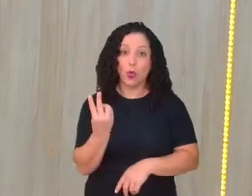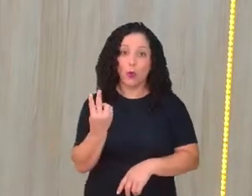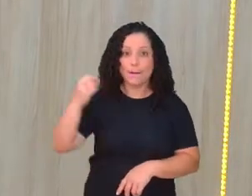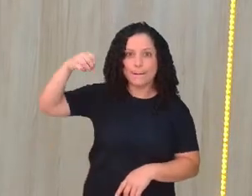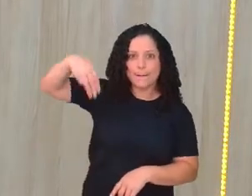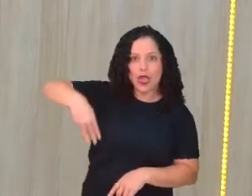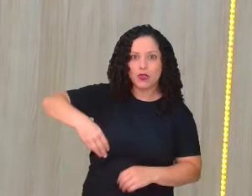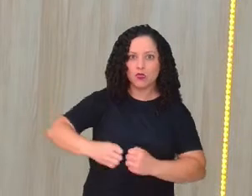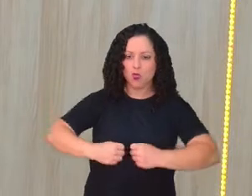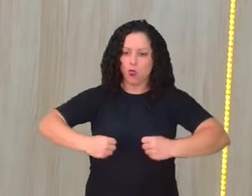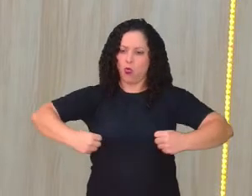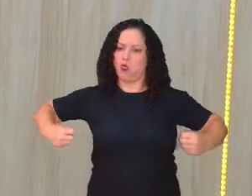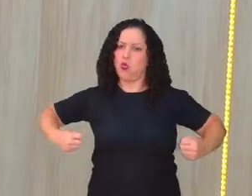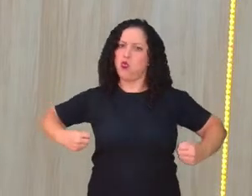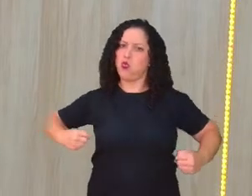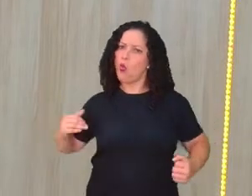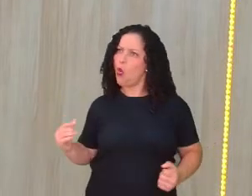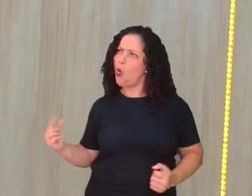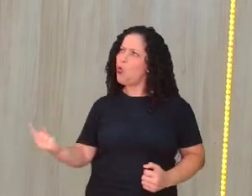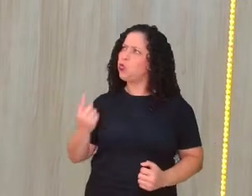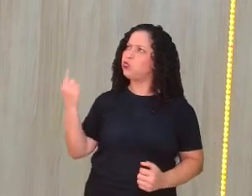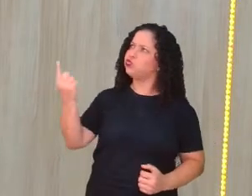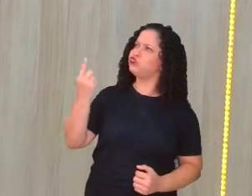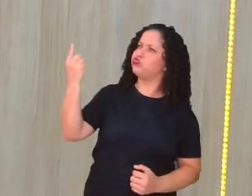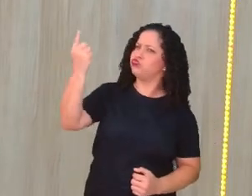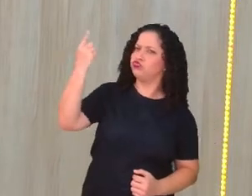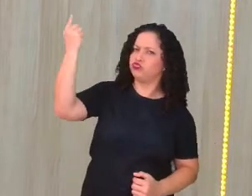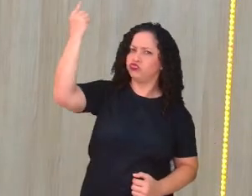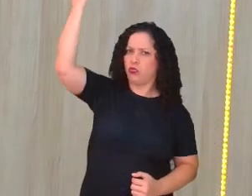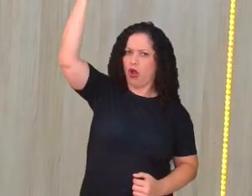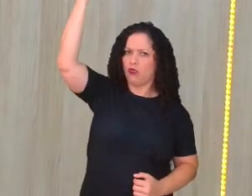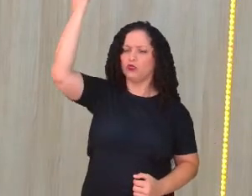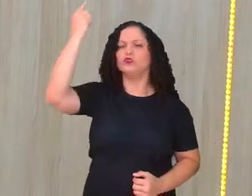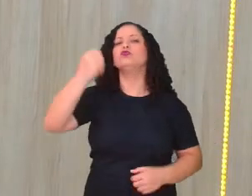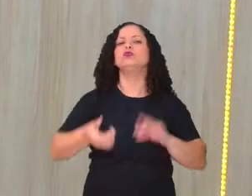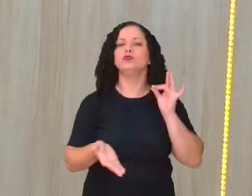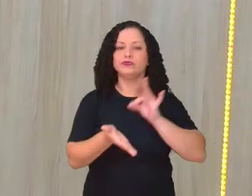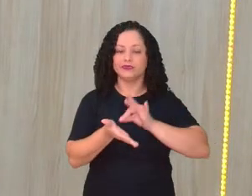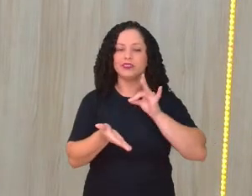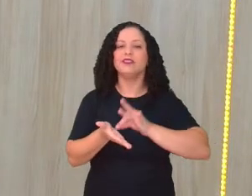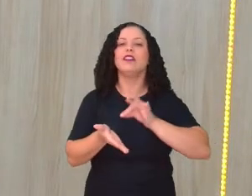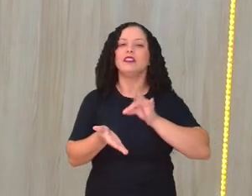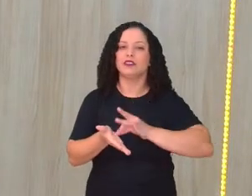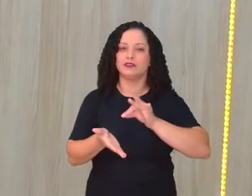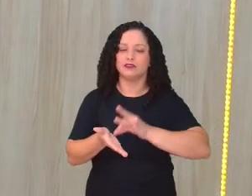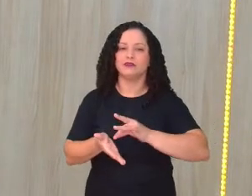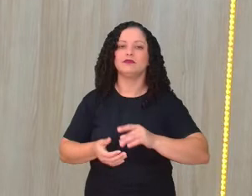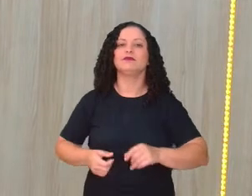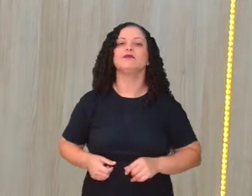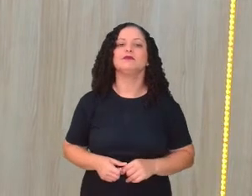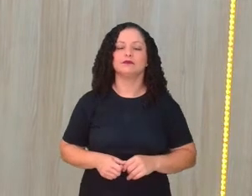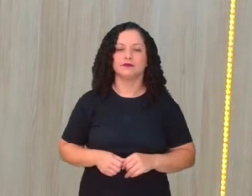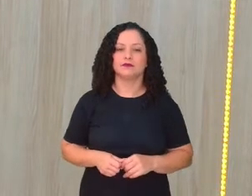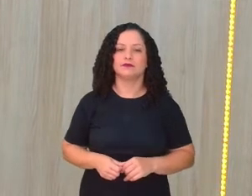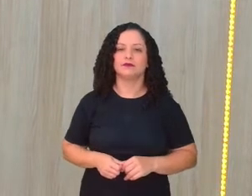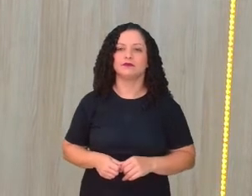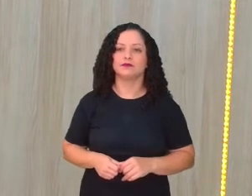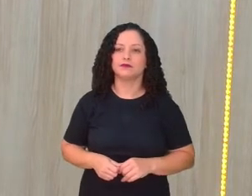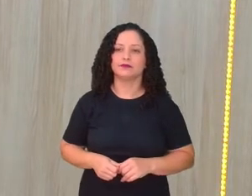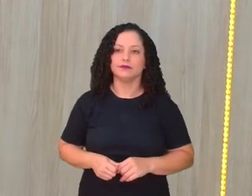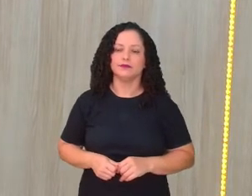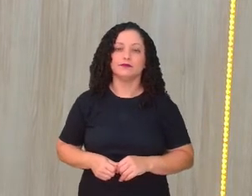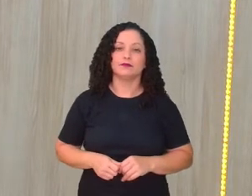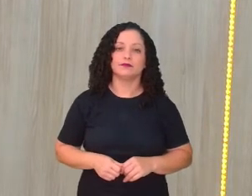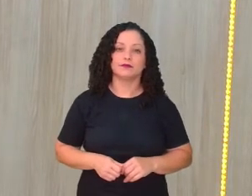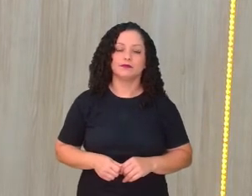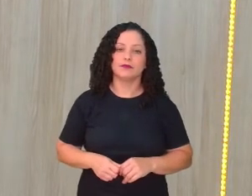faltou. mais alto. Era um camarada assim, né? Bem alto mesmo, né? Inclusive, né?